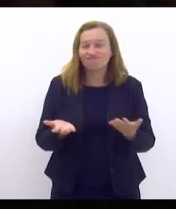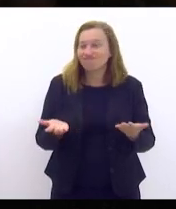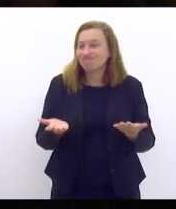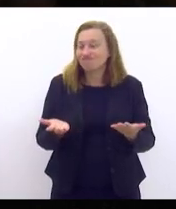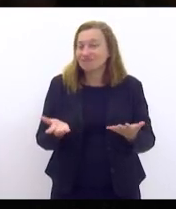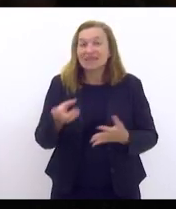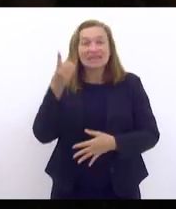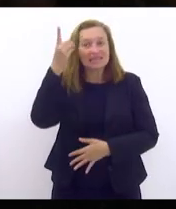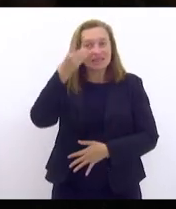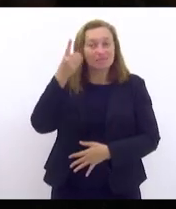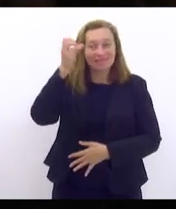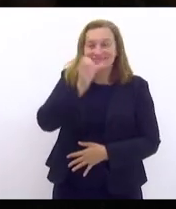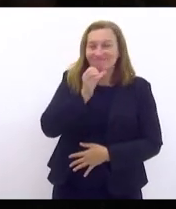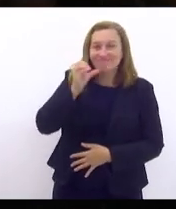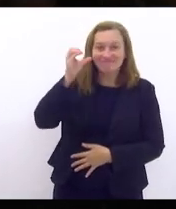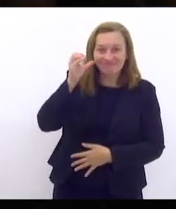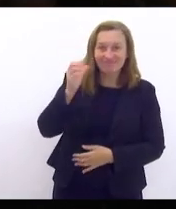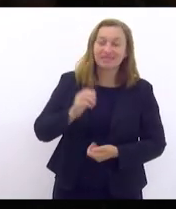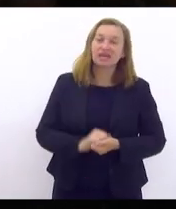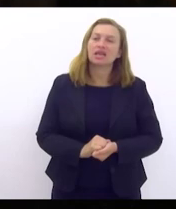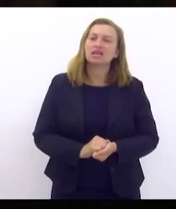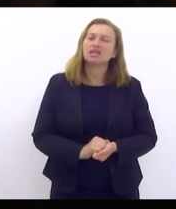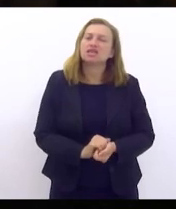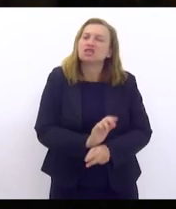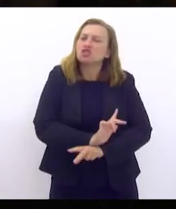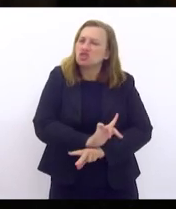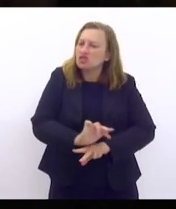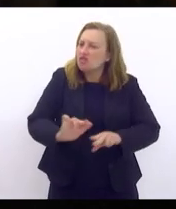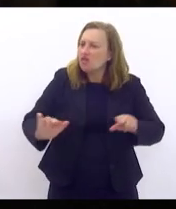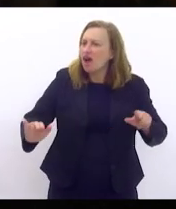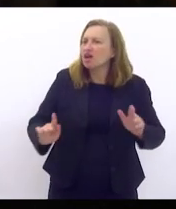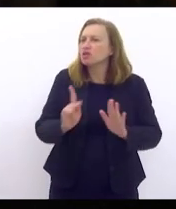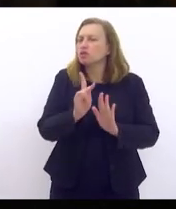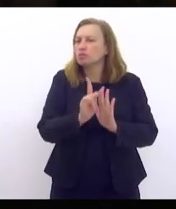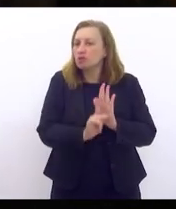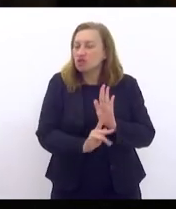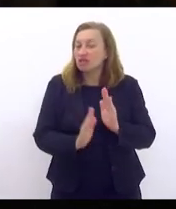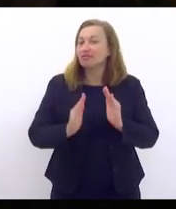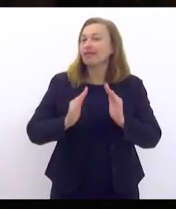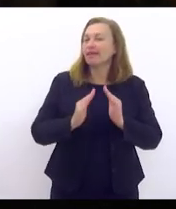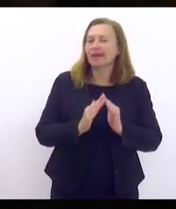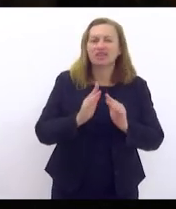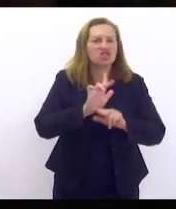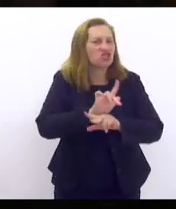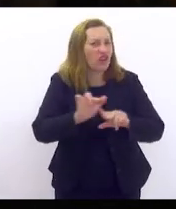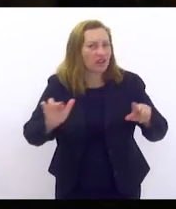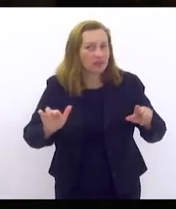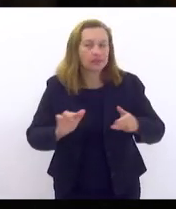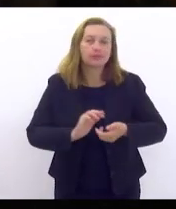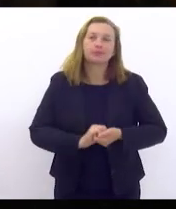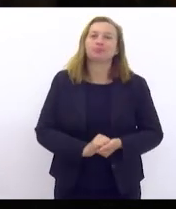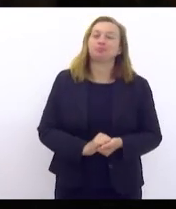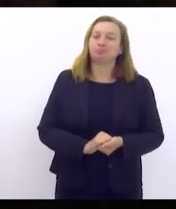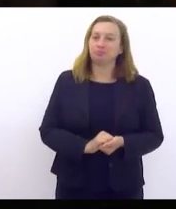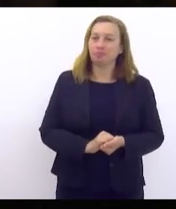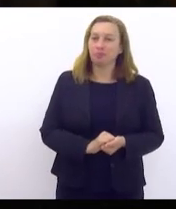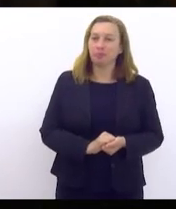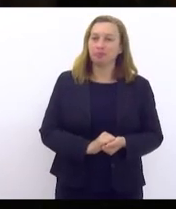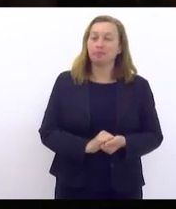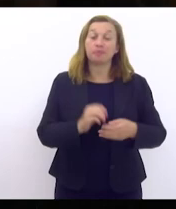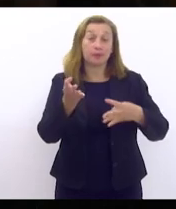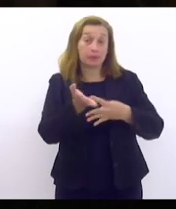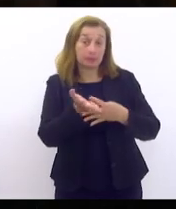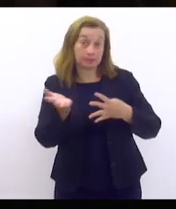deputada Célia tem diversos projetos na casa diversos de